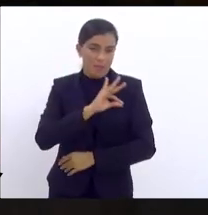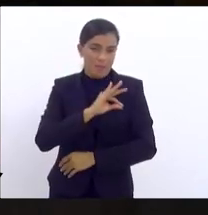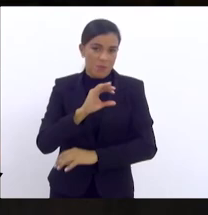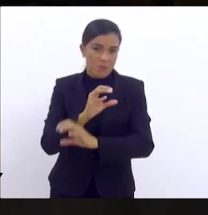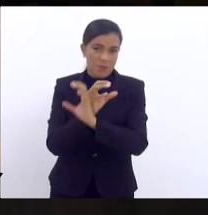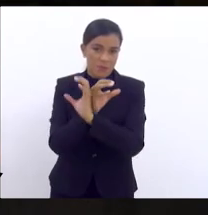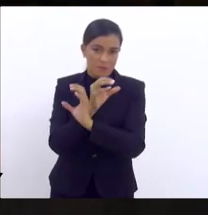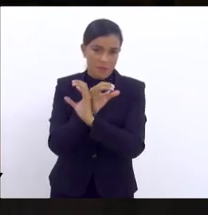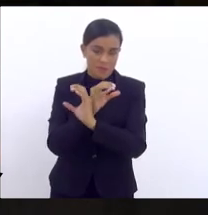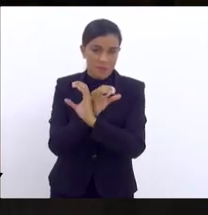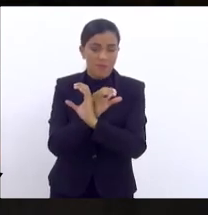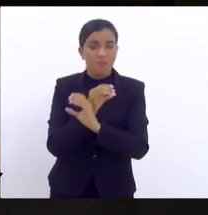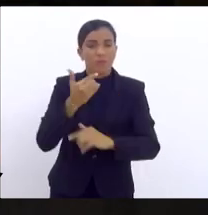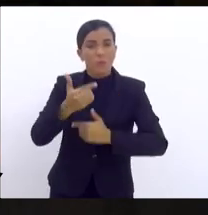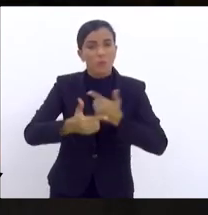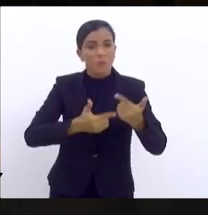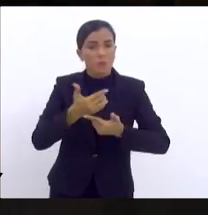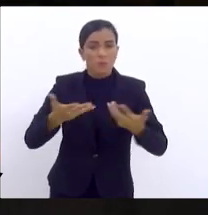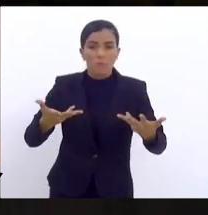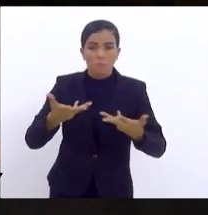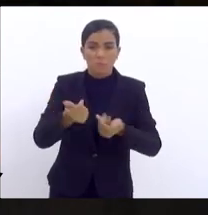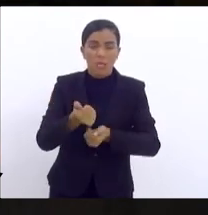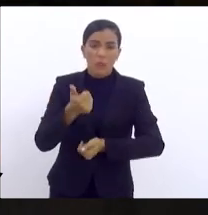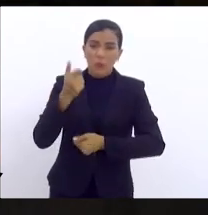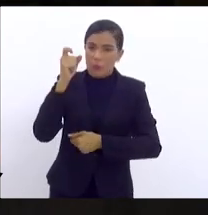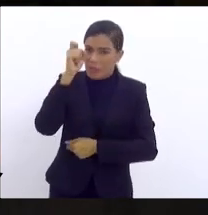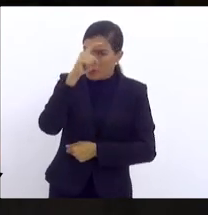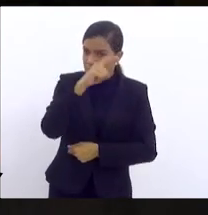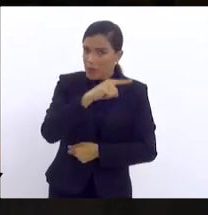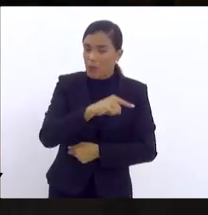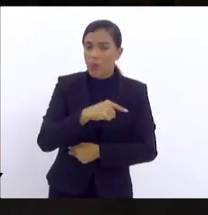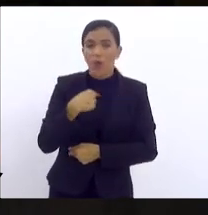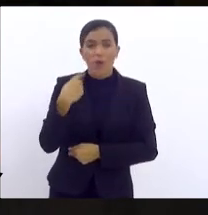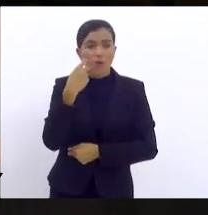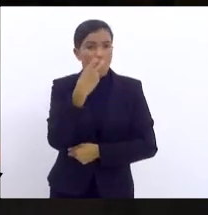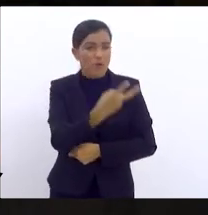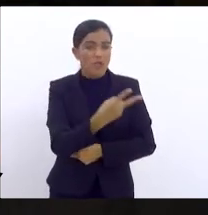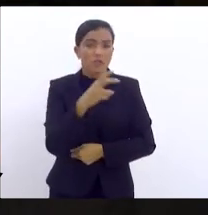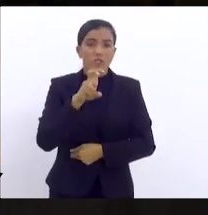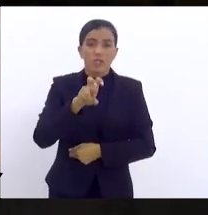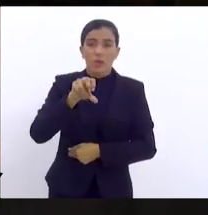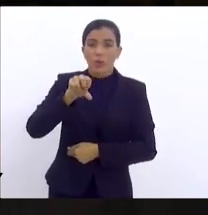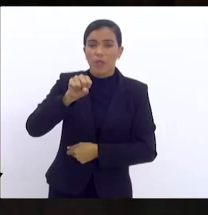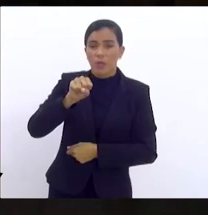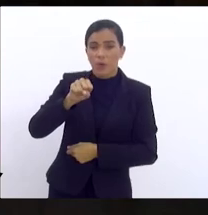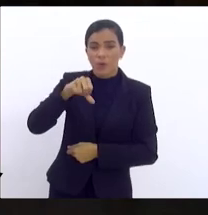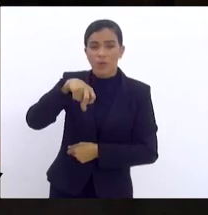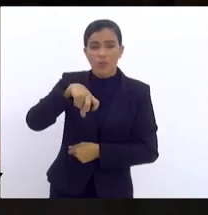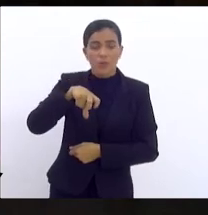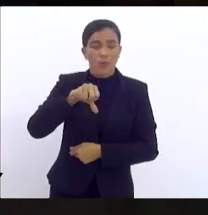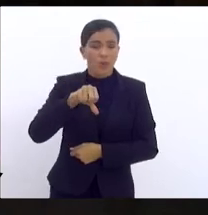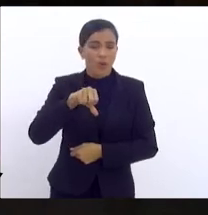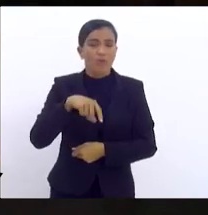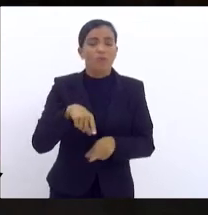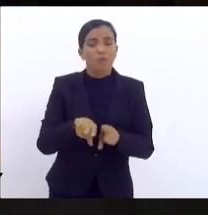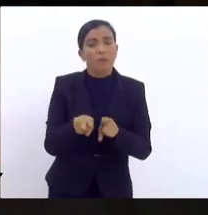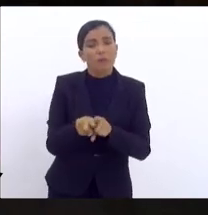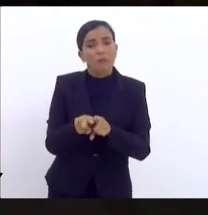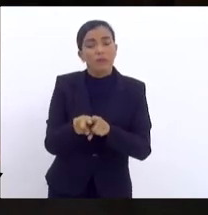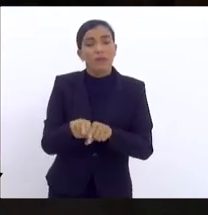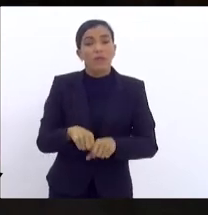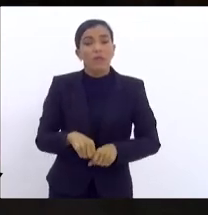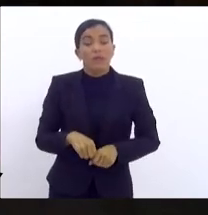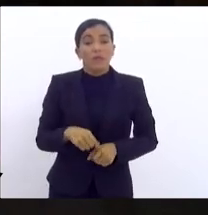excepcional mesmo com tanta dificuldade eu vejo tanta 58 como duas lá cinco meses delegacia hoje que